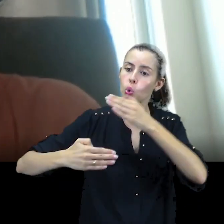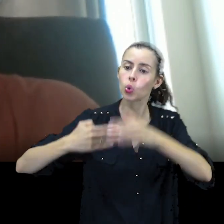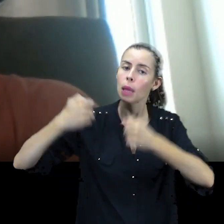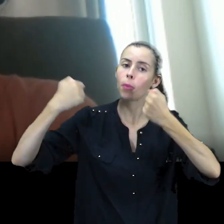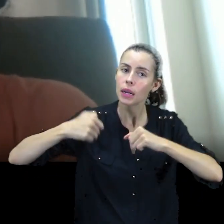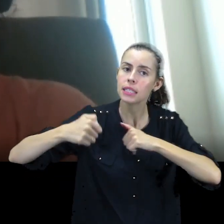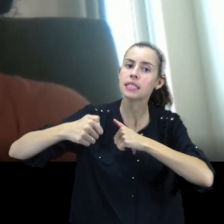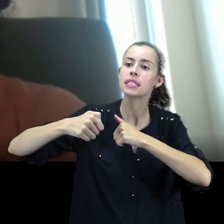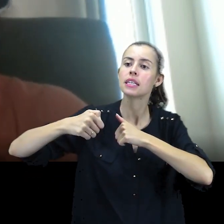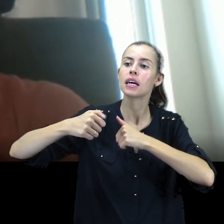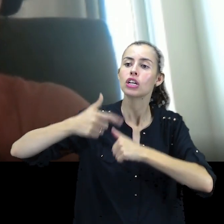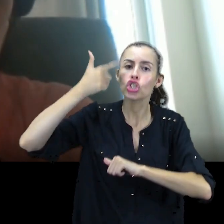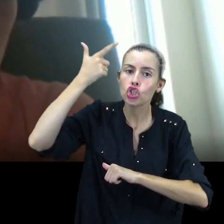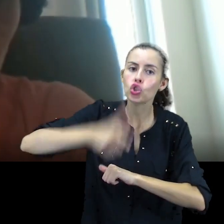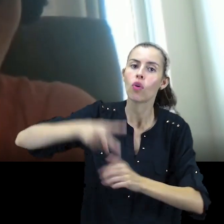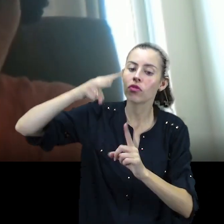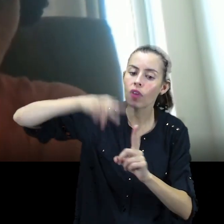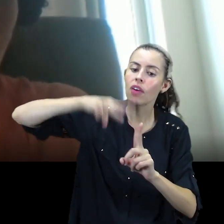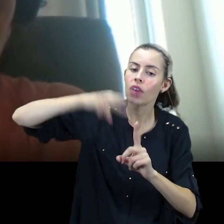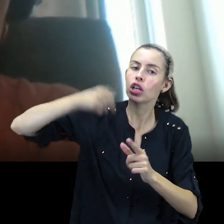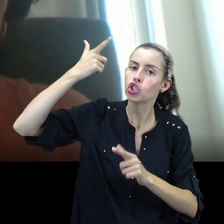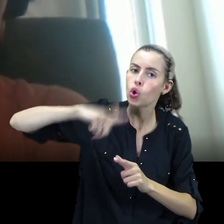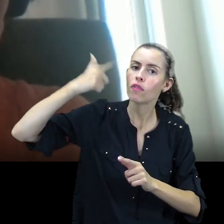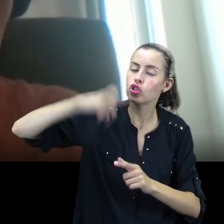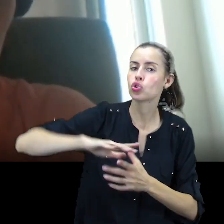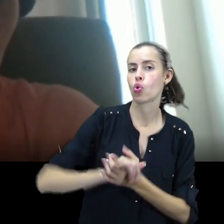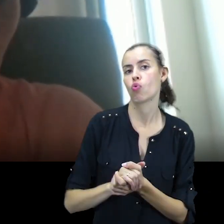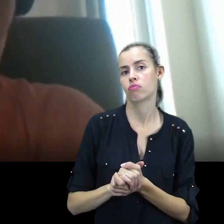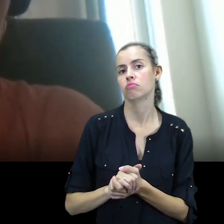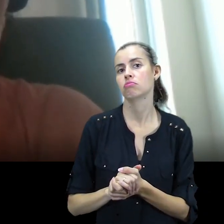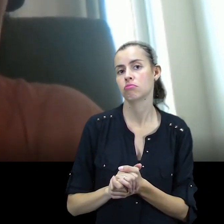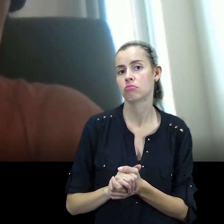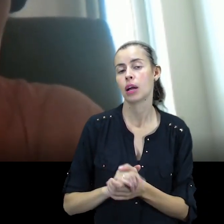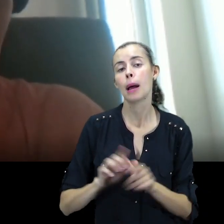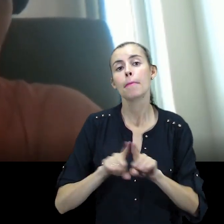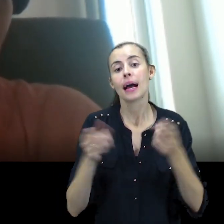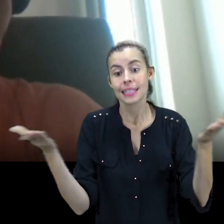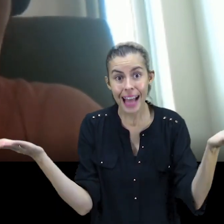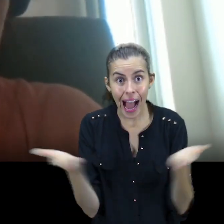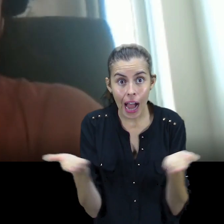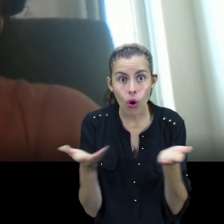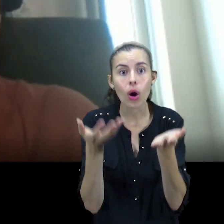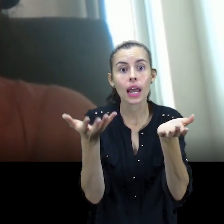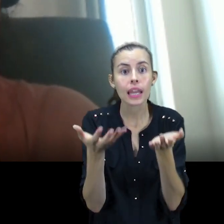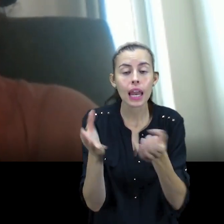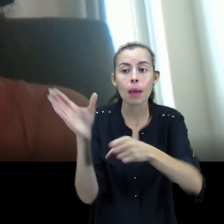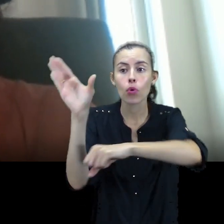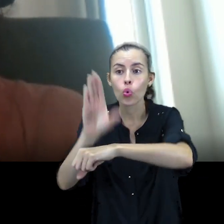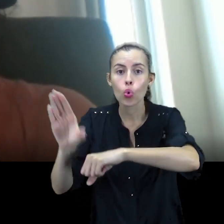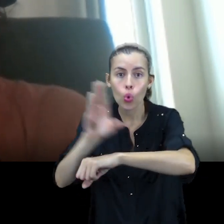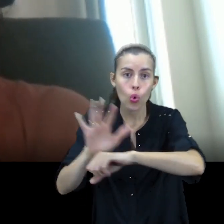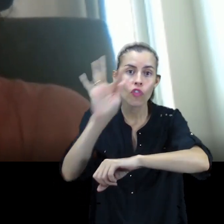cursos incluam, porque, apesar da gente ter essas resoluções, então, uma de 2022, a outra de 2023, a gente ainda